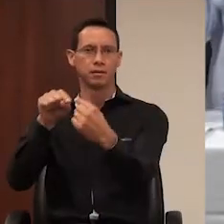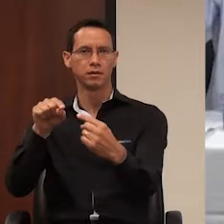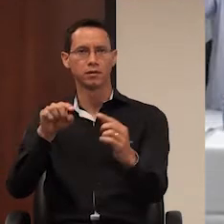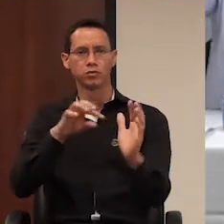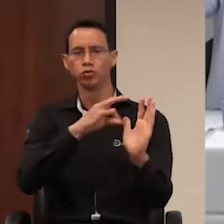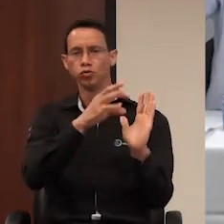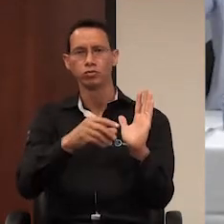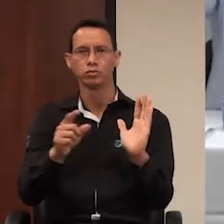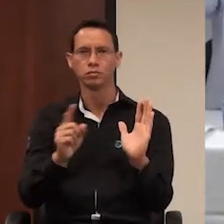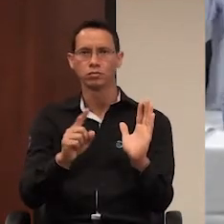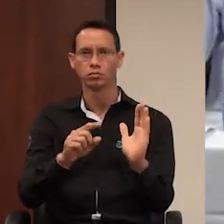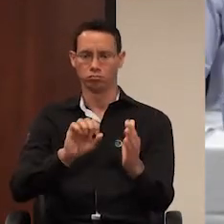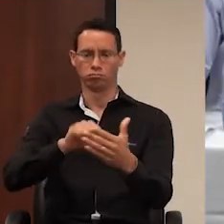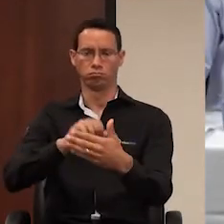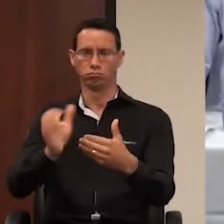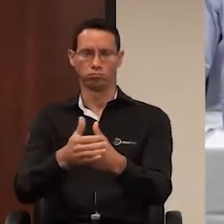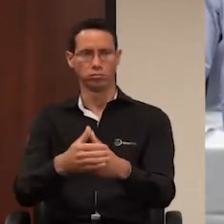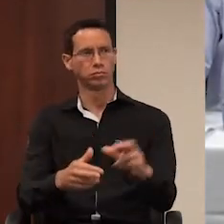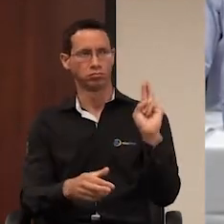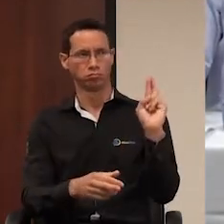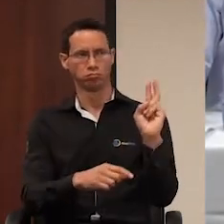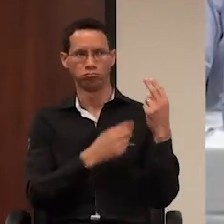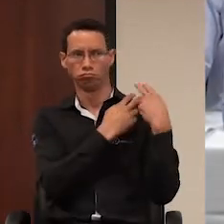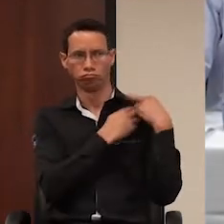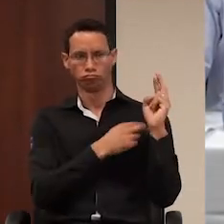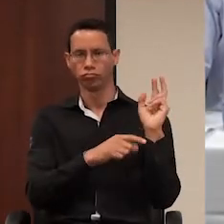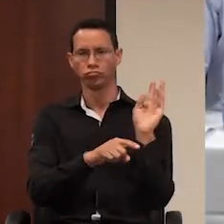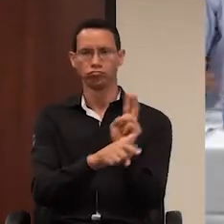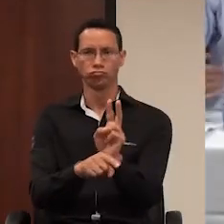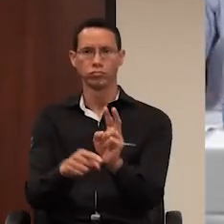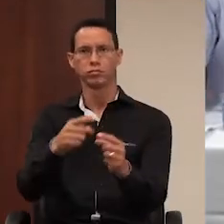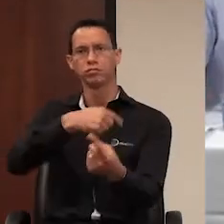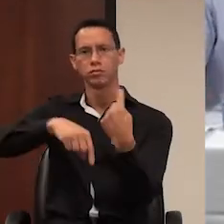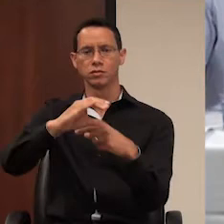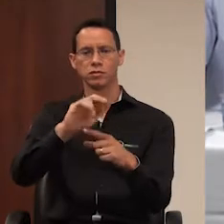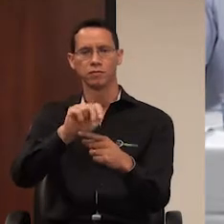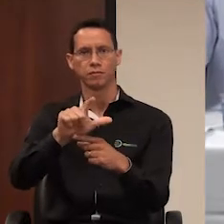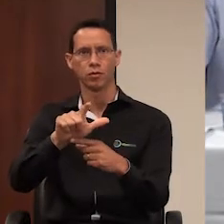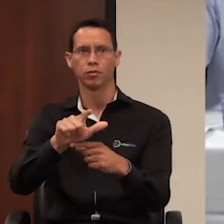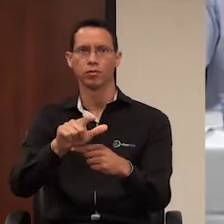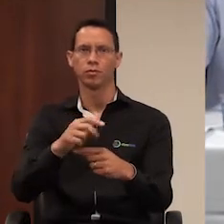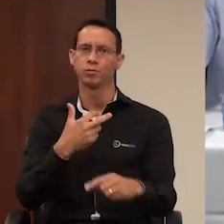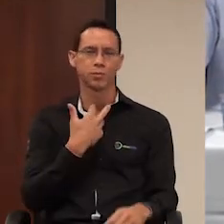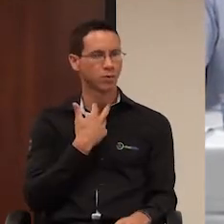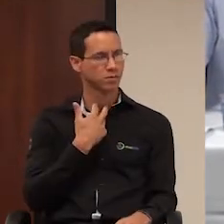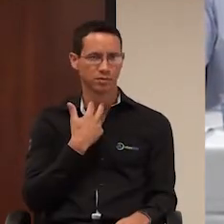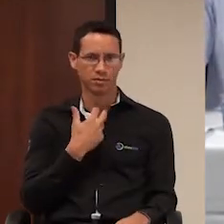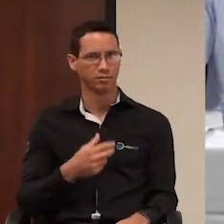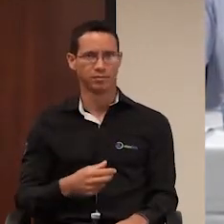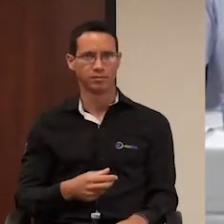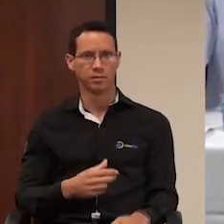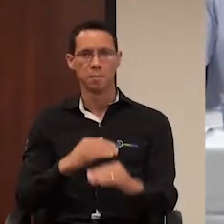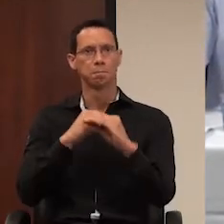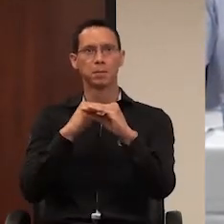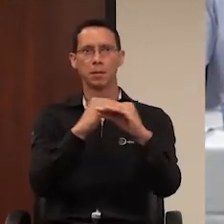a incapacidade de audição e nomeia o curador fulano de tal para os atos da vida civil. A sentença não pode ser mais genérica. Não pode ser mais um